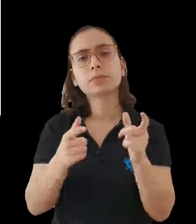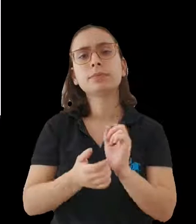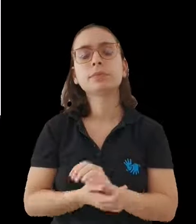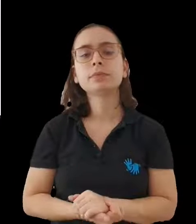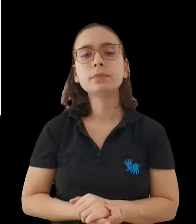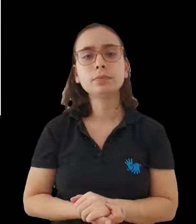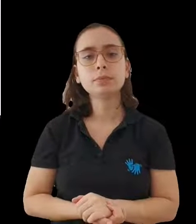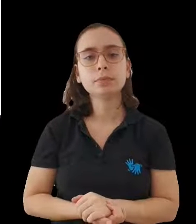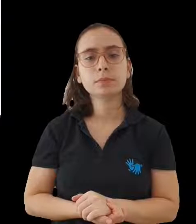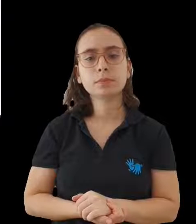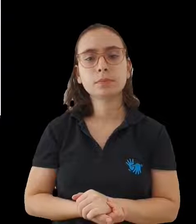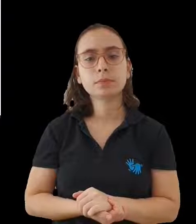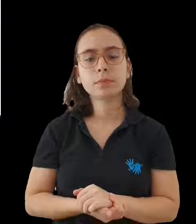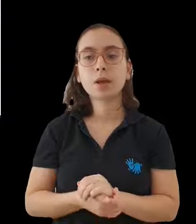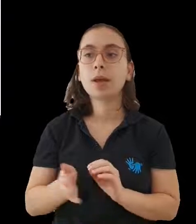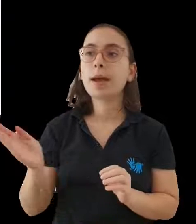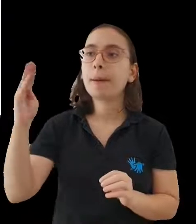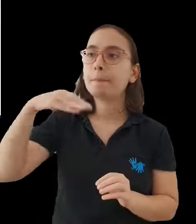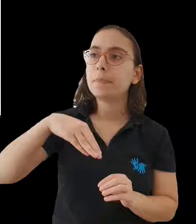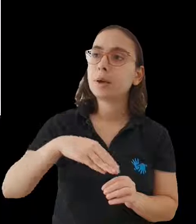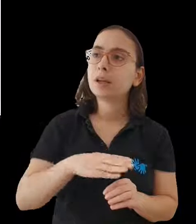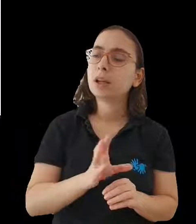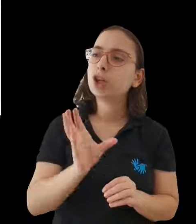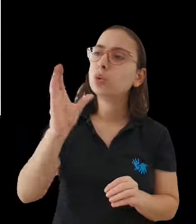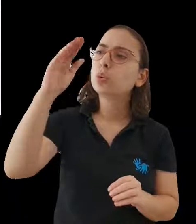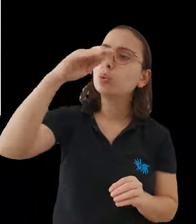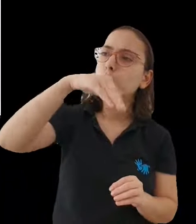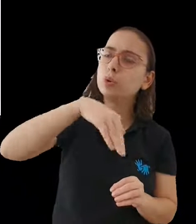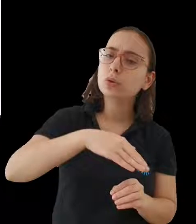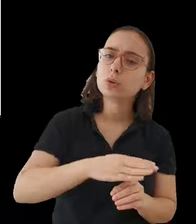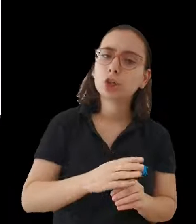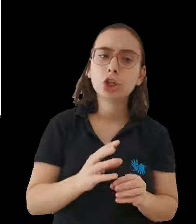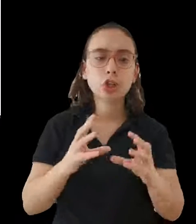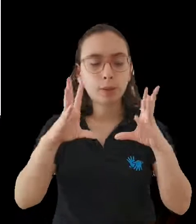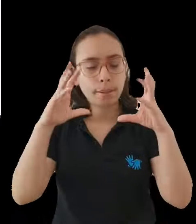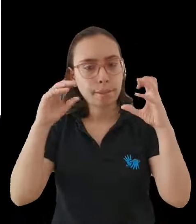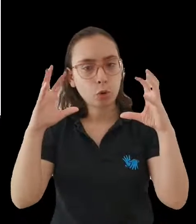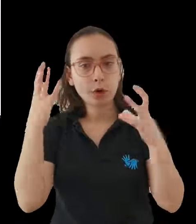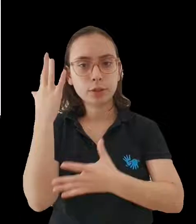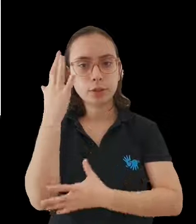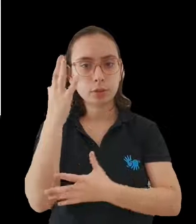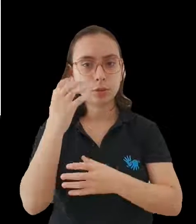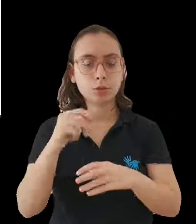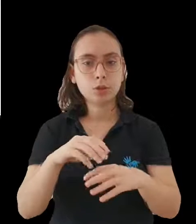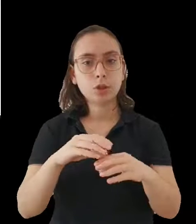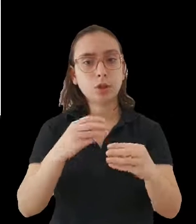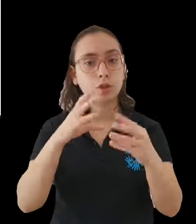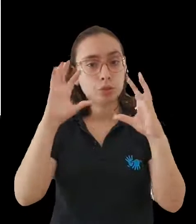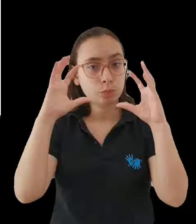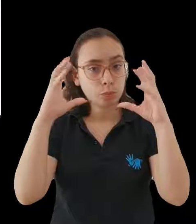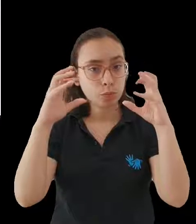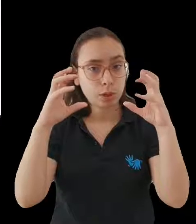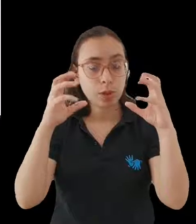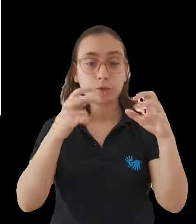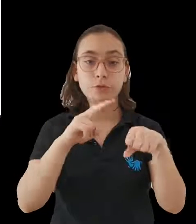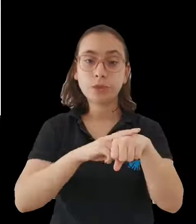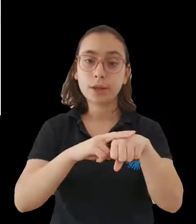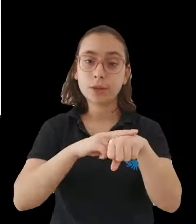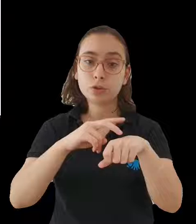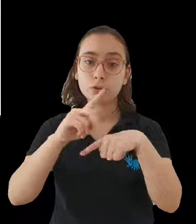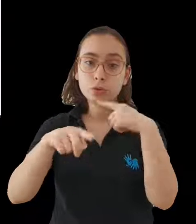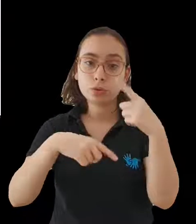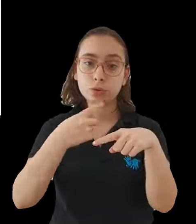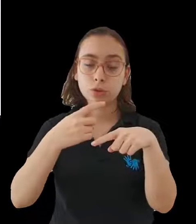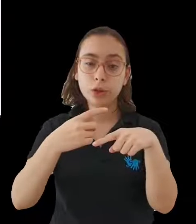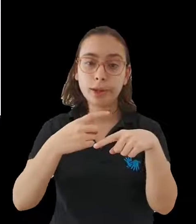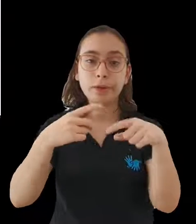A baleia e, olha só, tem uma moita que de um lado ela é uma moita verdinha e do outro lado ela tem os